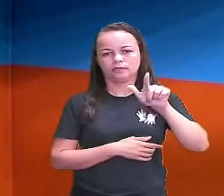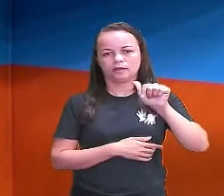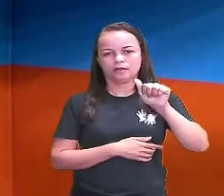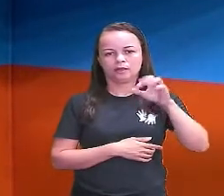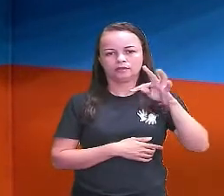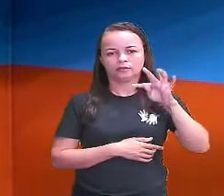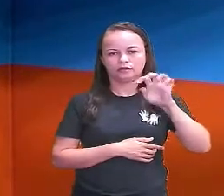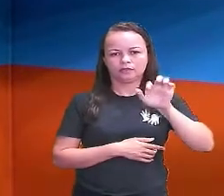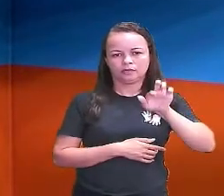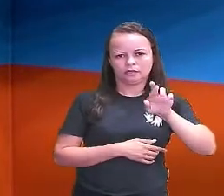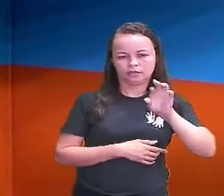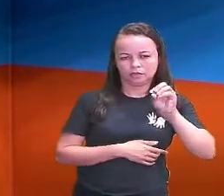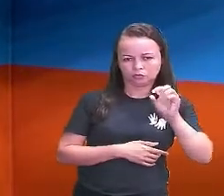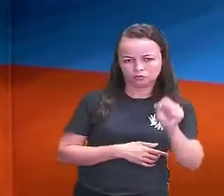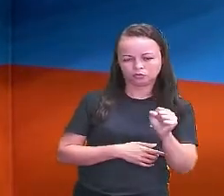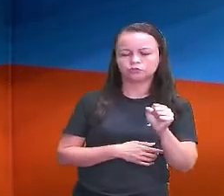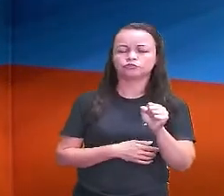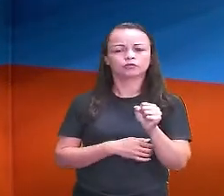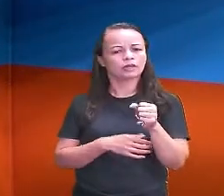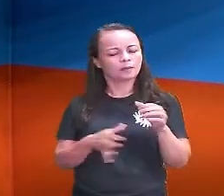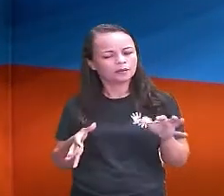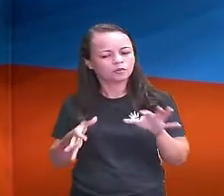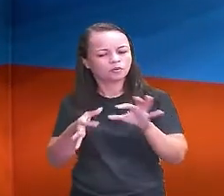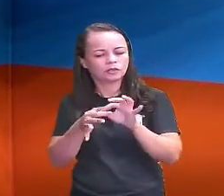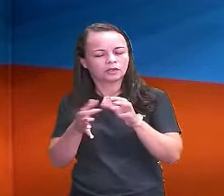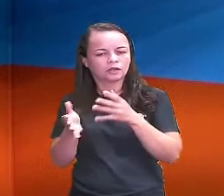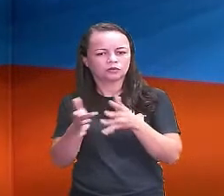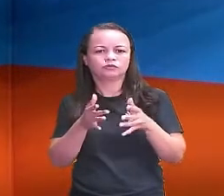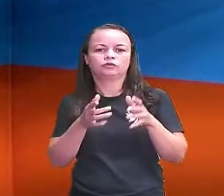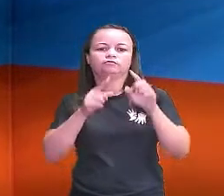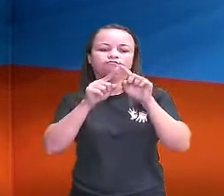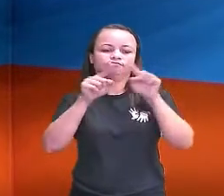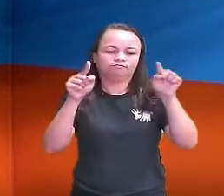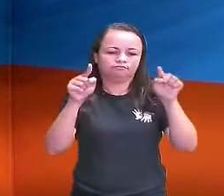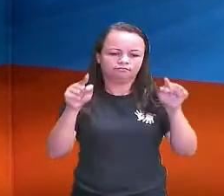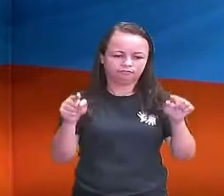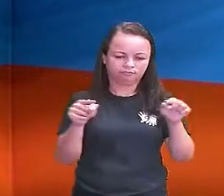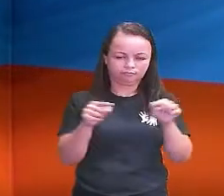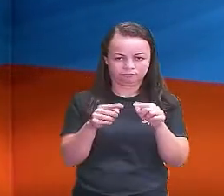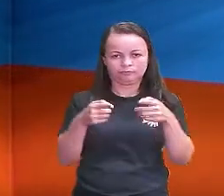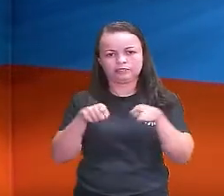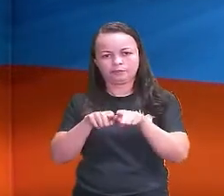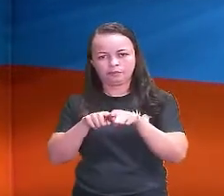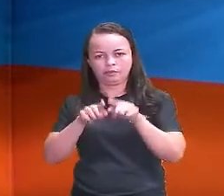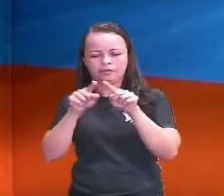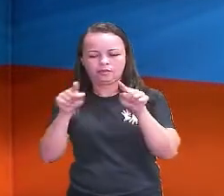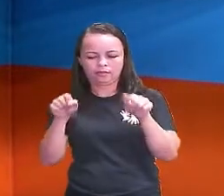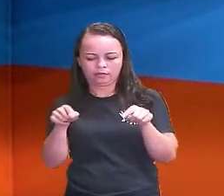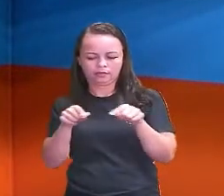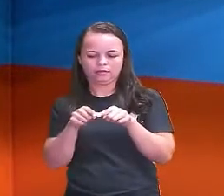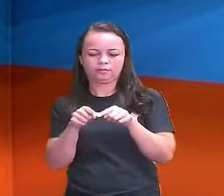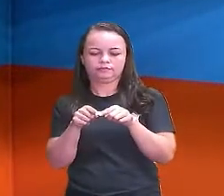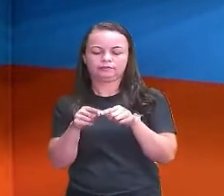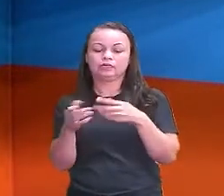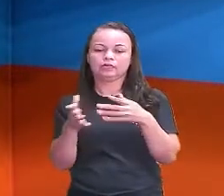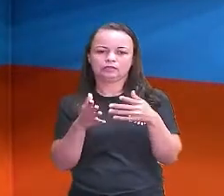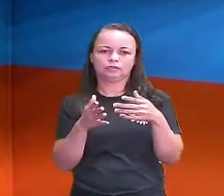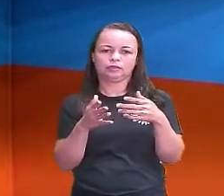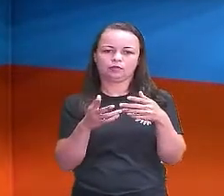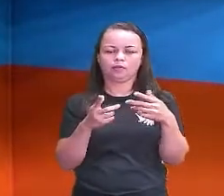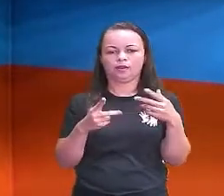ela é da mesma família do quadrado e do retângulo. e ela possui um par de lados